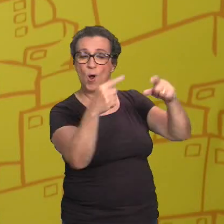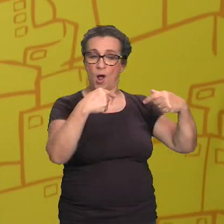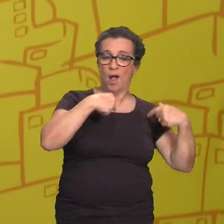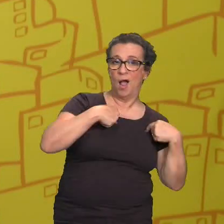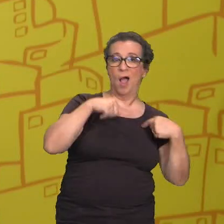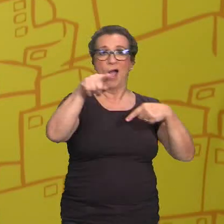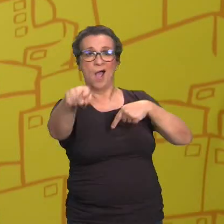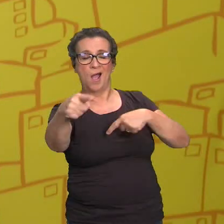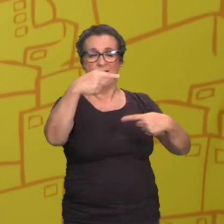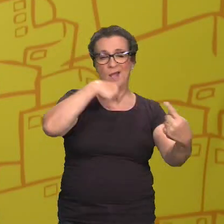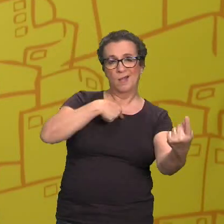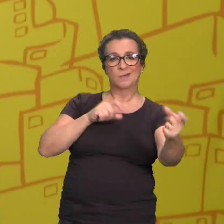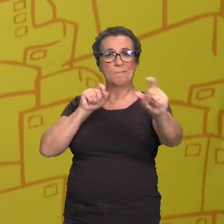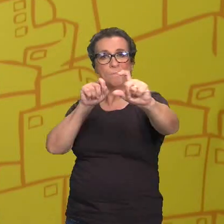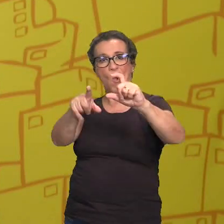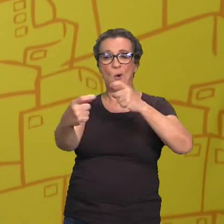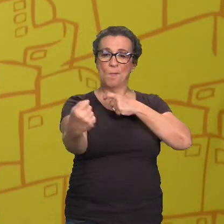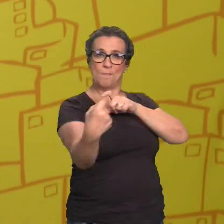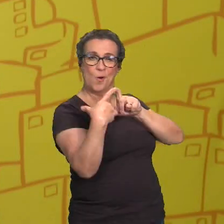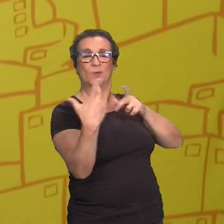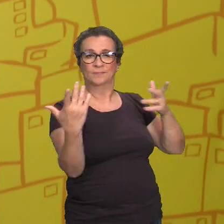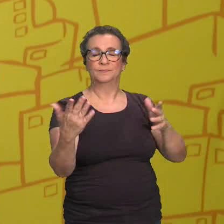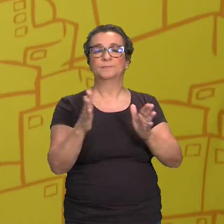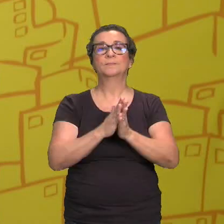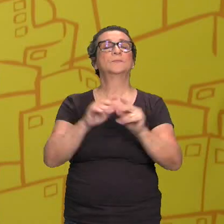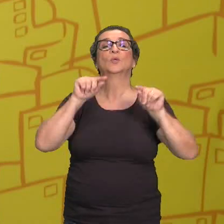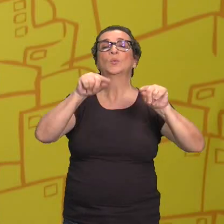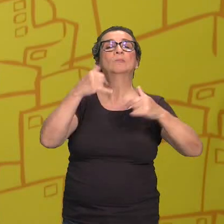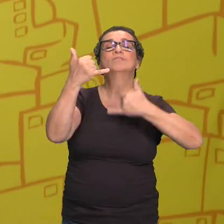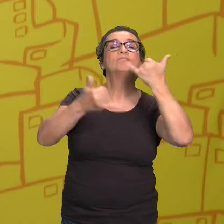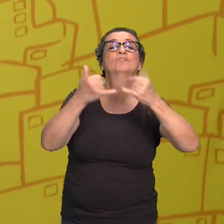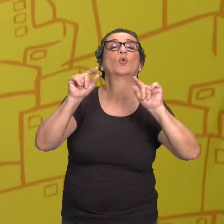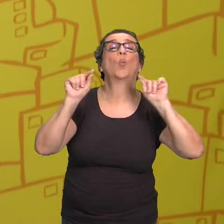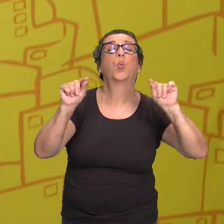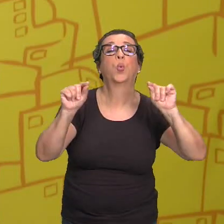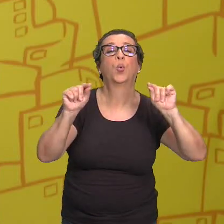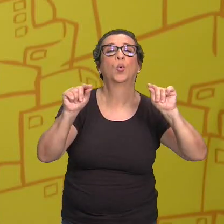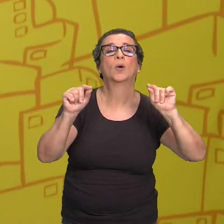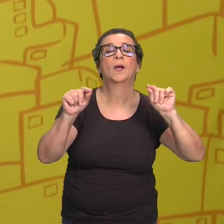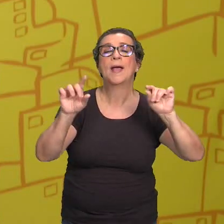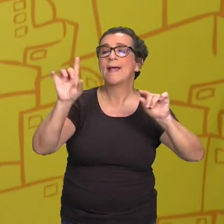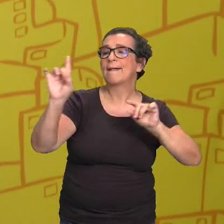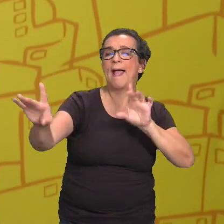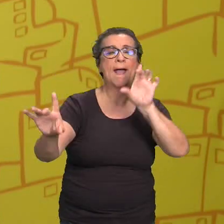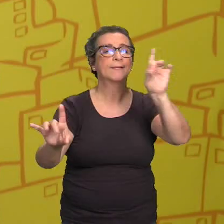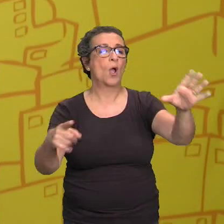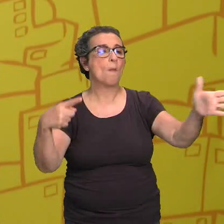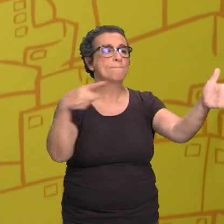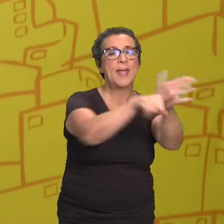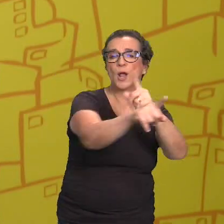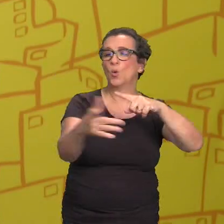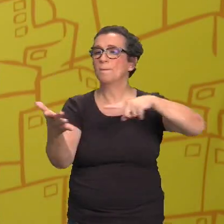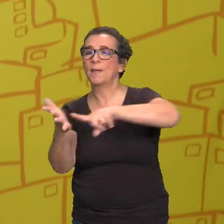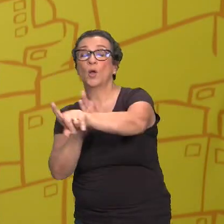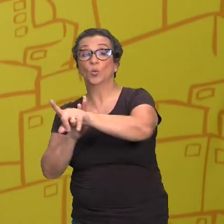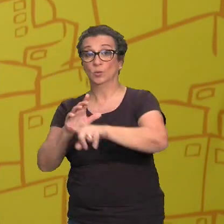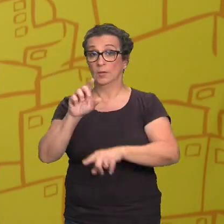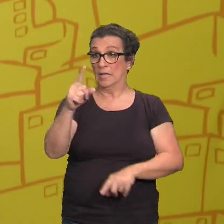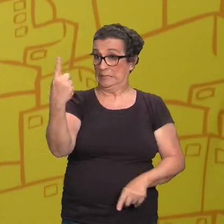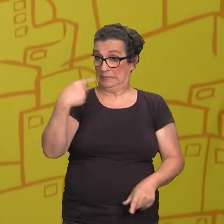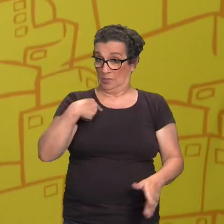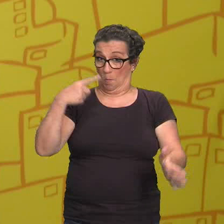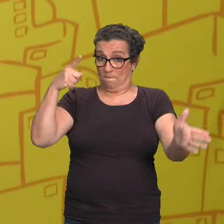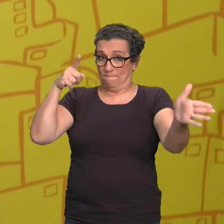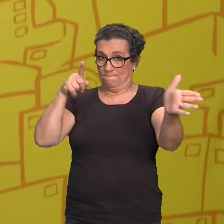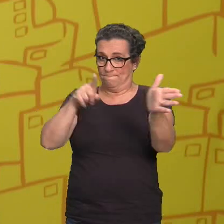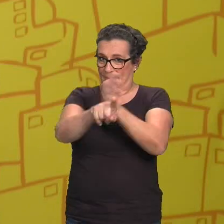vocês, vocês em mim. O jogo consiste em cada um perguntar algo ao outro. Se o